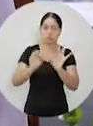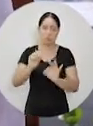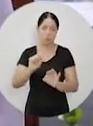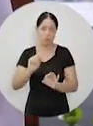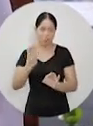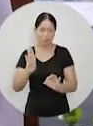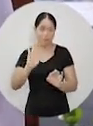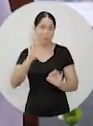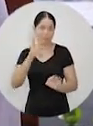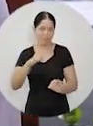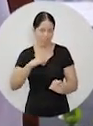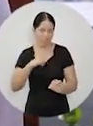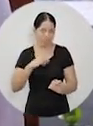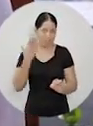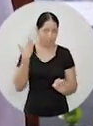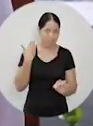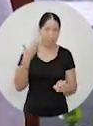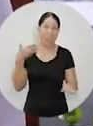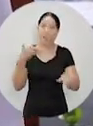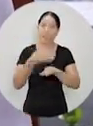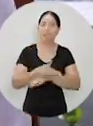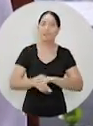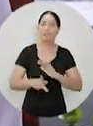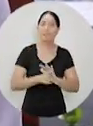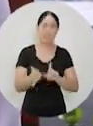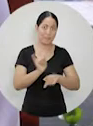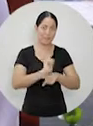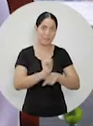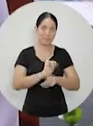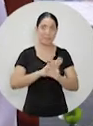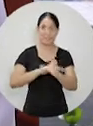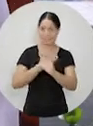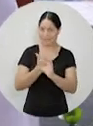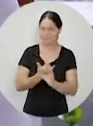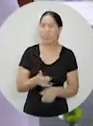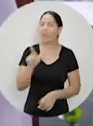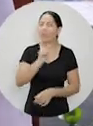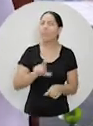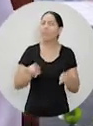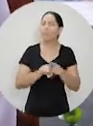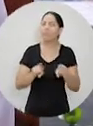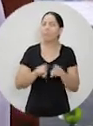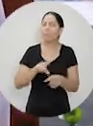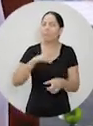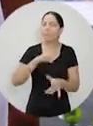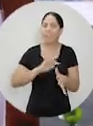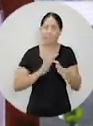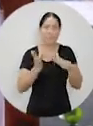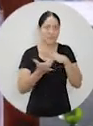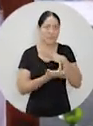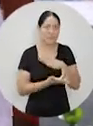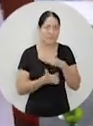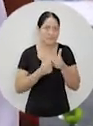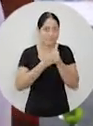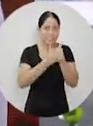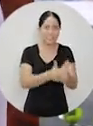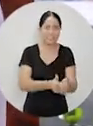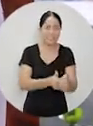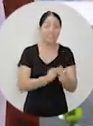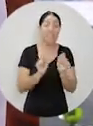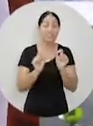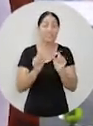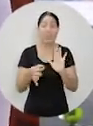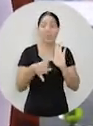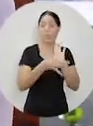a Ordem dos Advogados do Brasil já produziu, acesse o nosso canal no YouTube. E é claro que também tem as nossas redes sociais. Segue